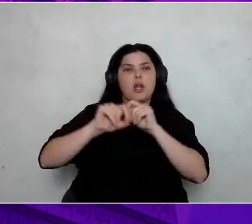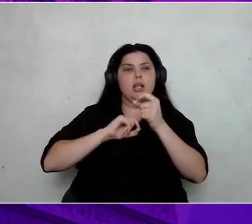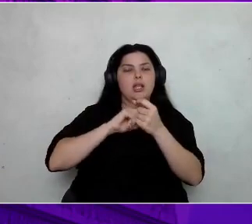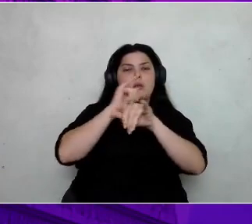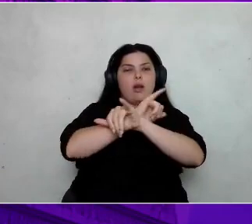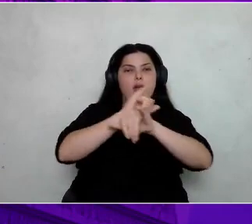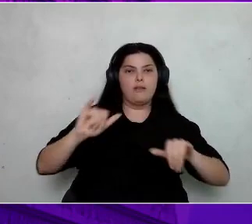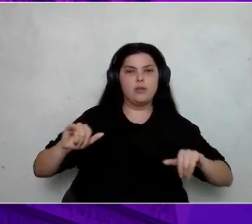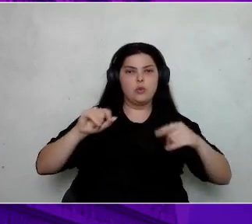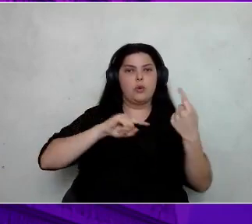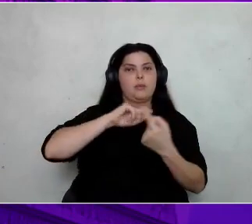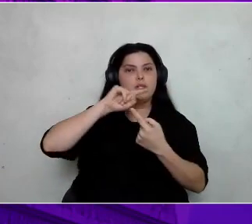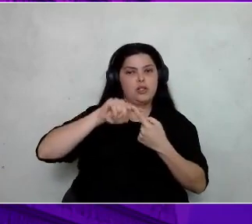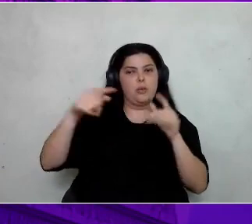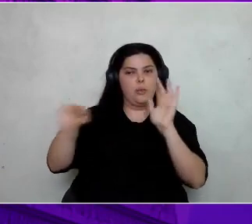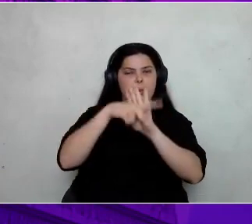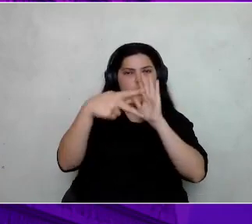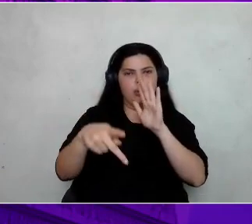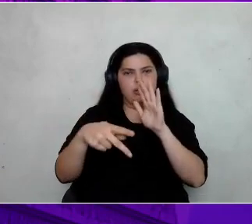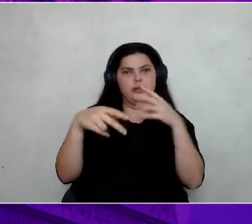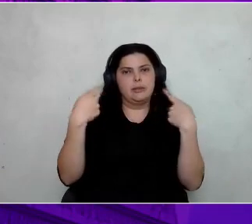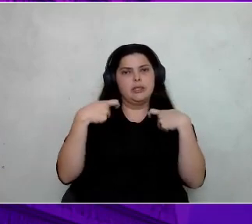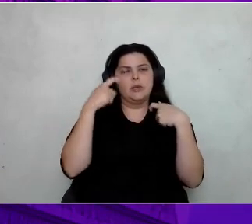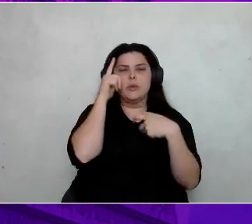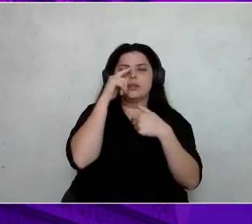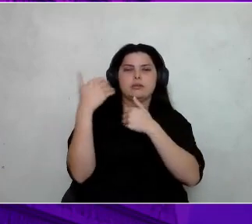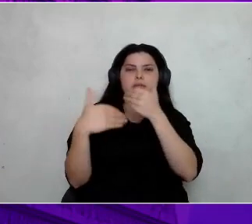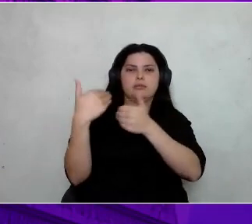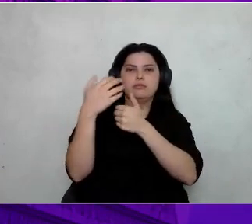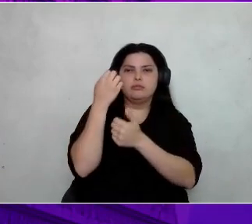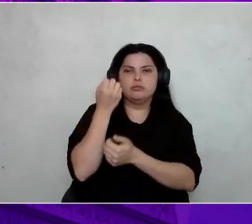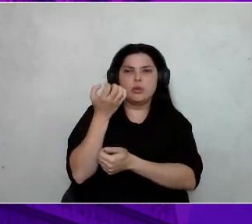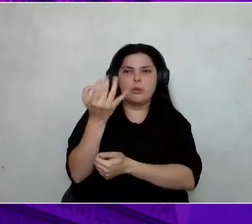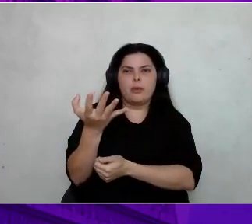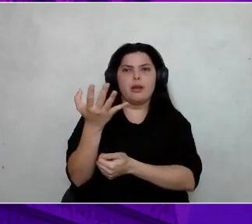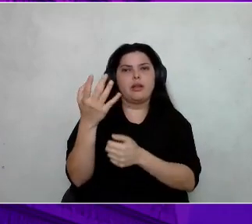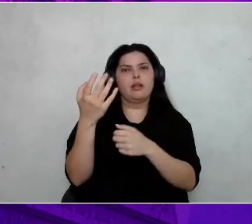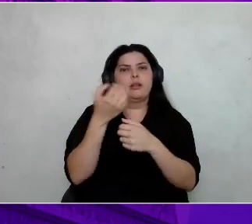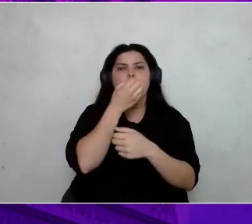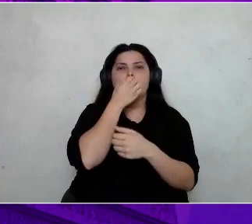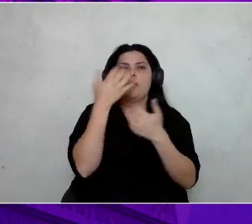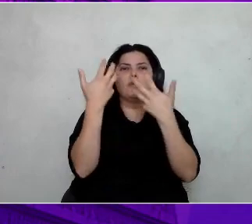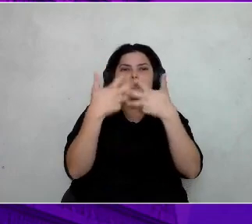é esse, aí a gente consegue viajar completamente e isso ainda vai funcionar, tá bom?